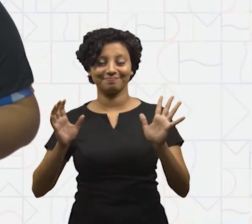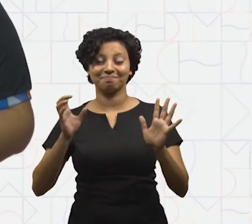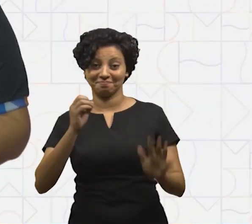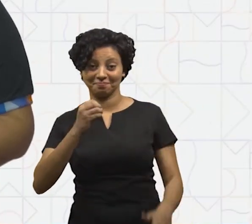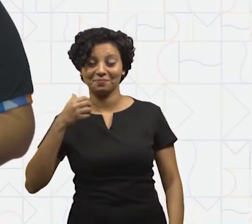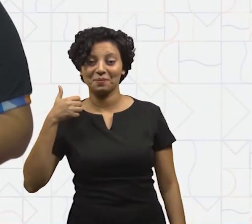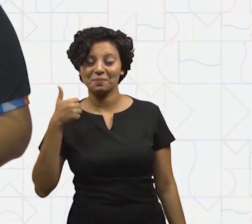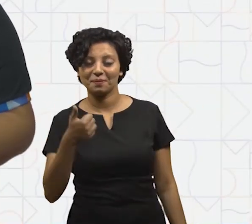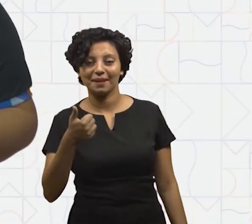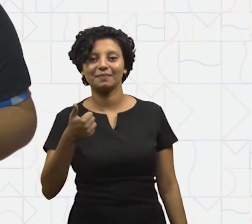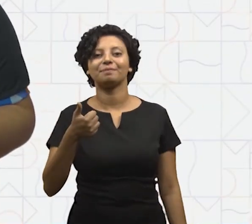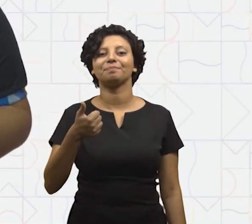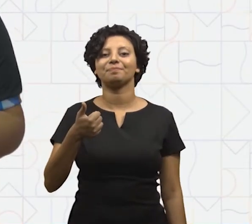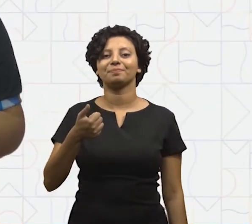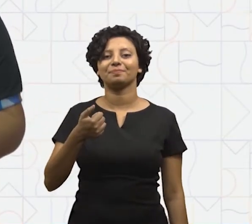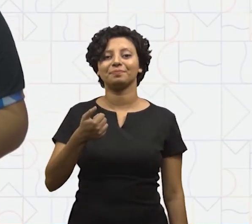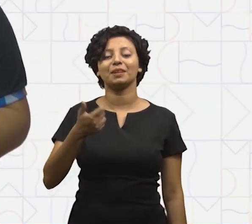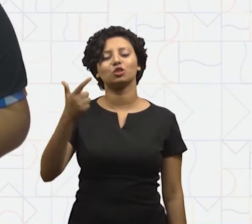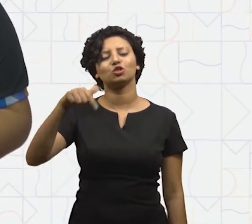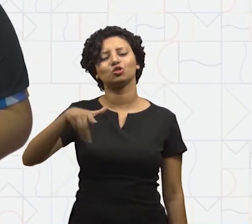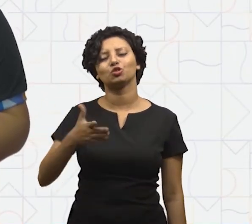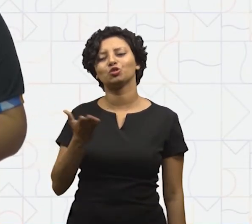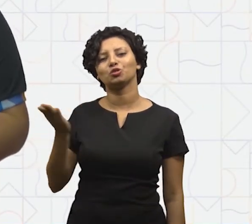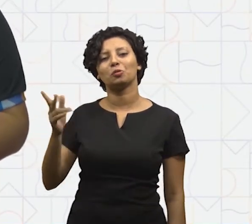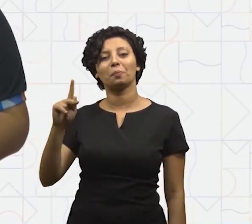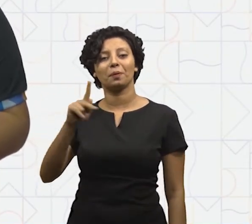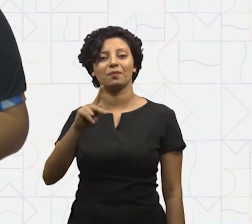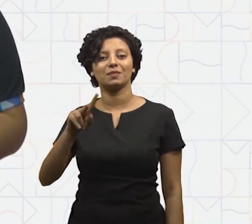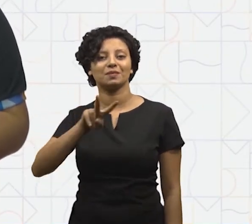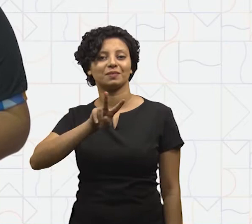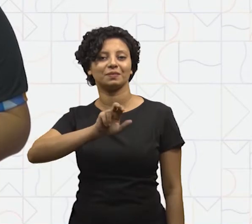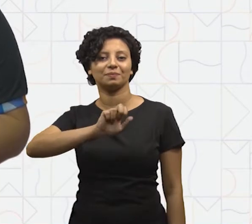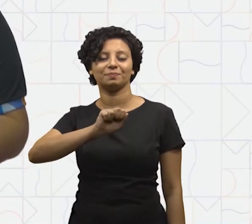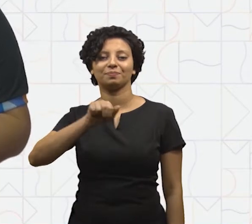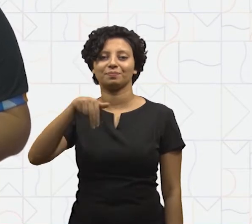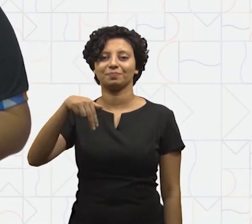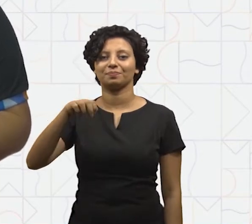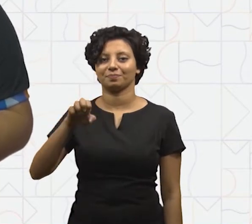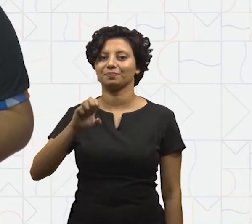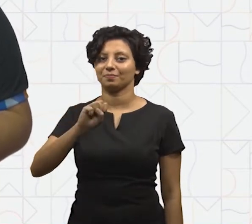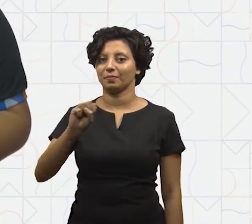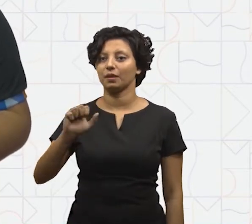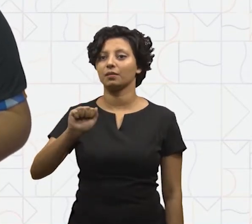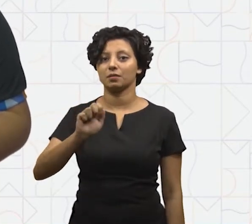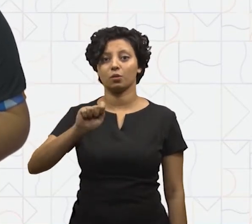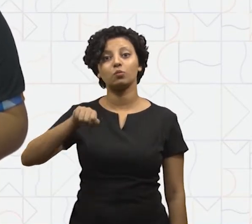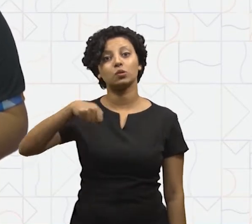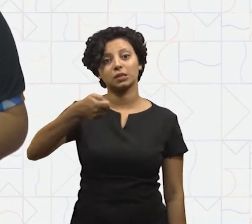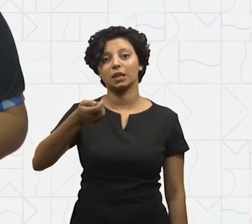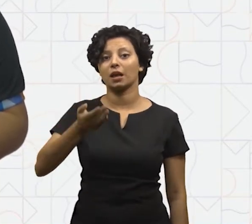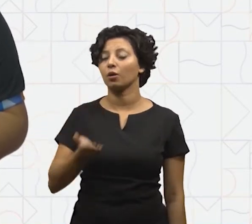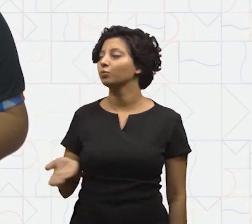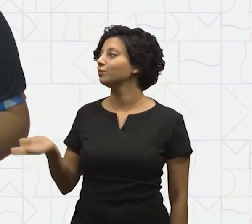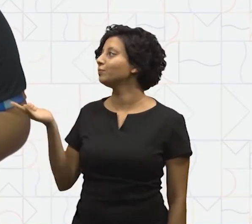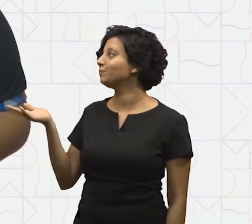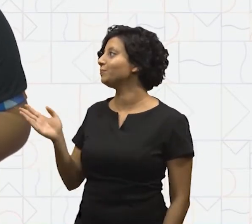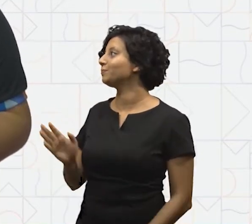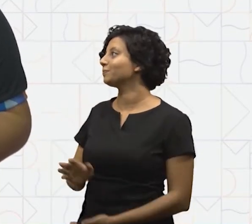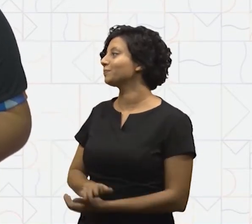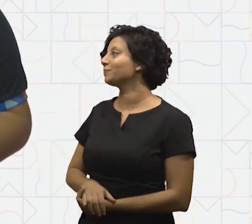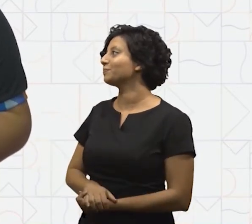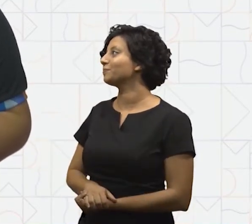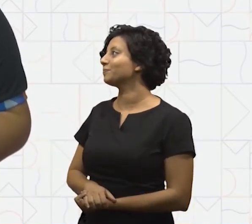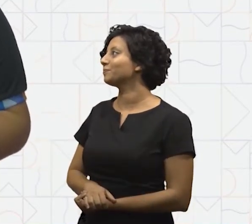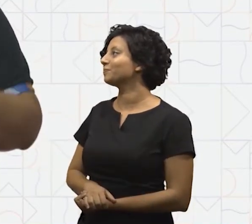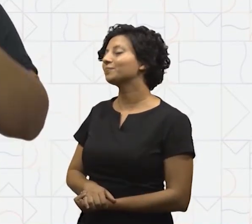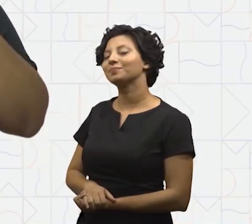Tudo bem com você? Olha eu aqui novamente, professora Vanessa. O meu sinal na comunidade surda